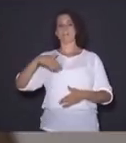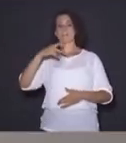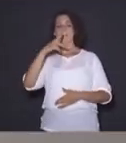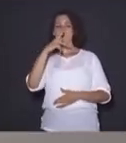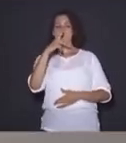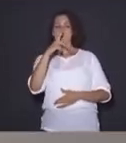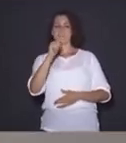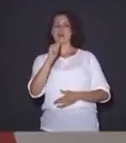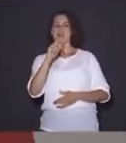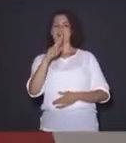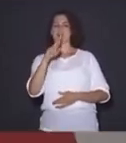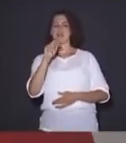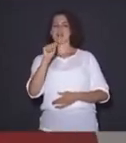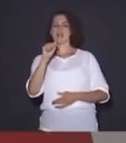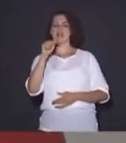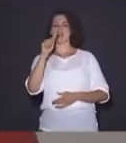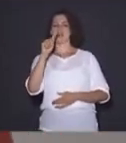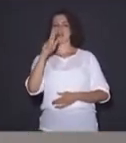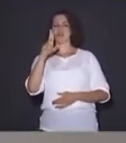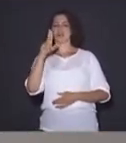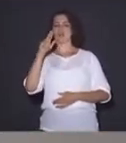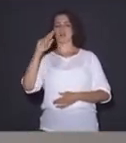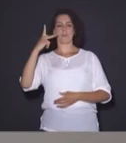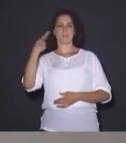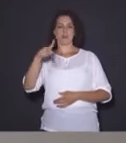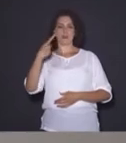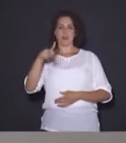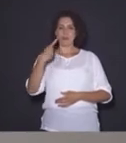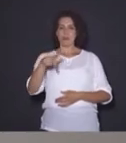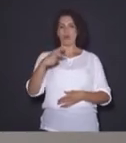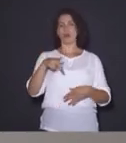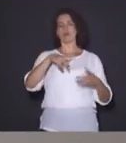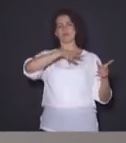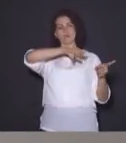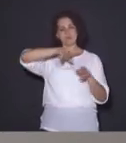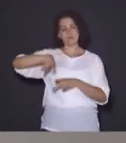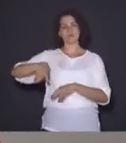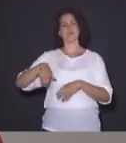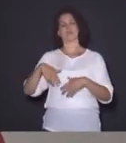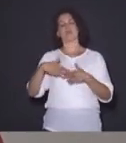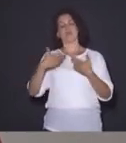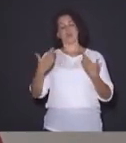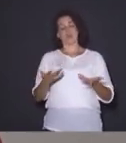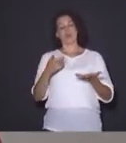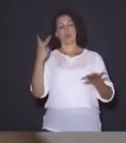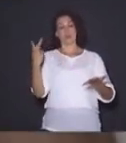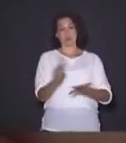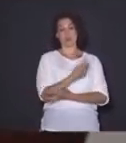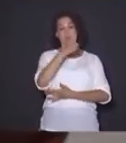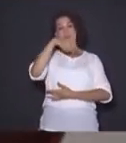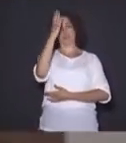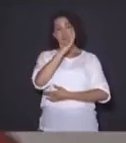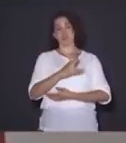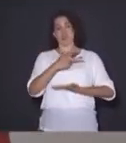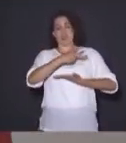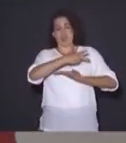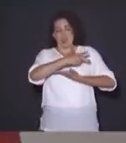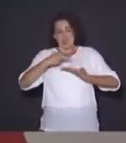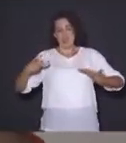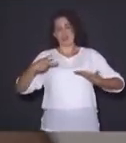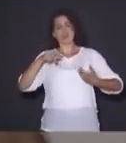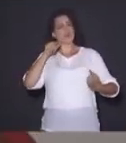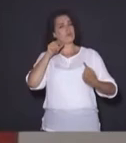portanto o que aconteceu no brasil foi um golpe com o objetivo de implementar